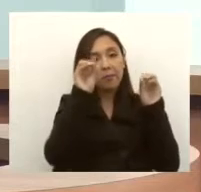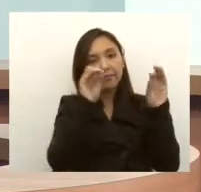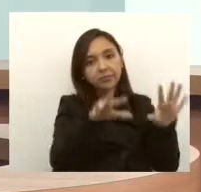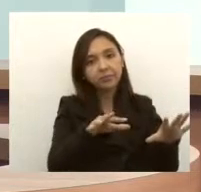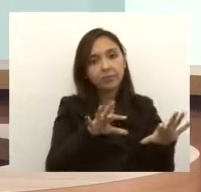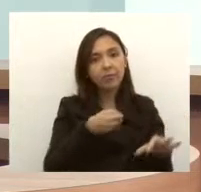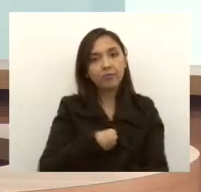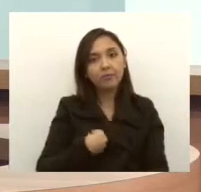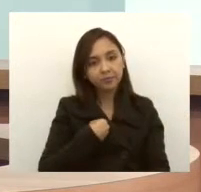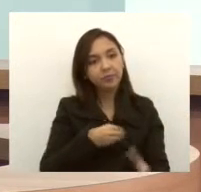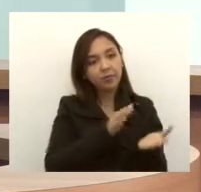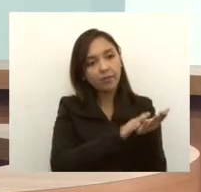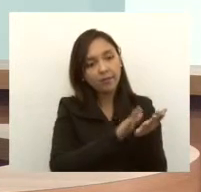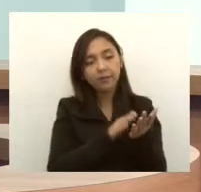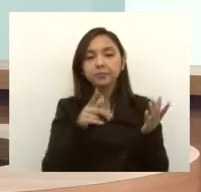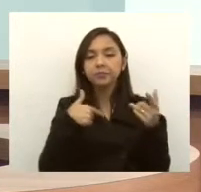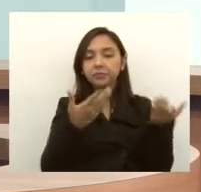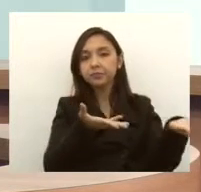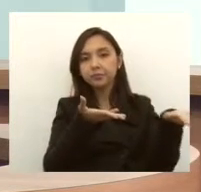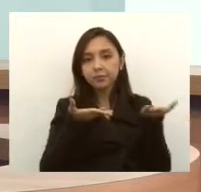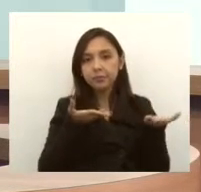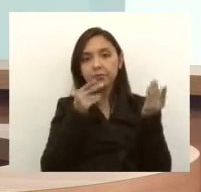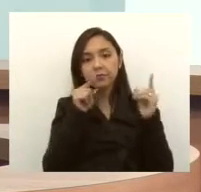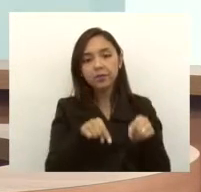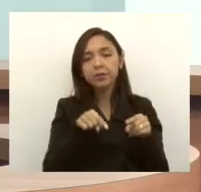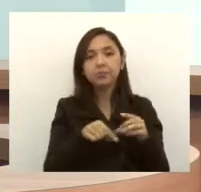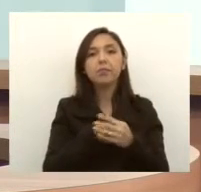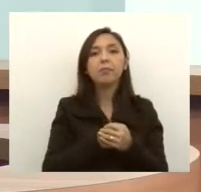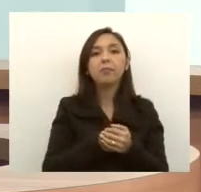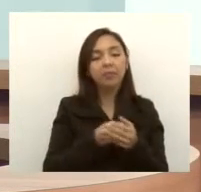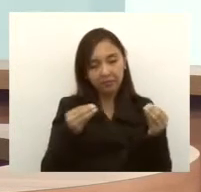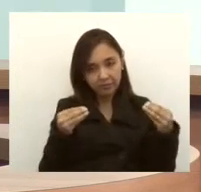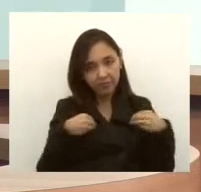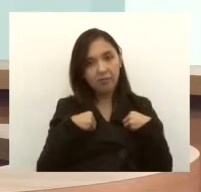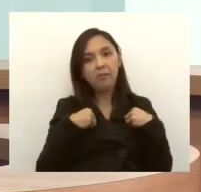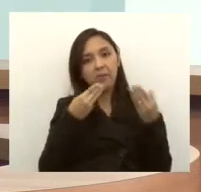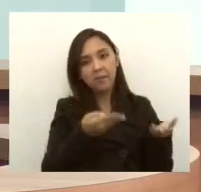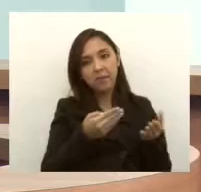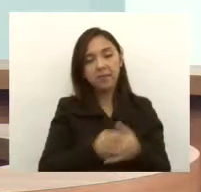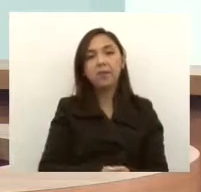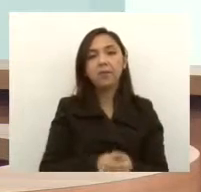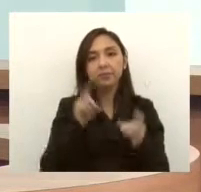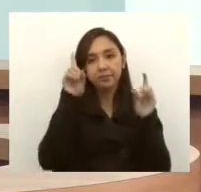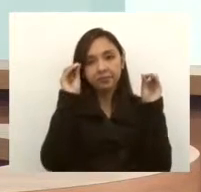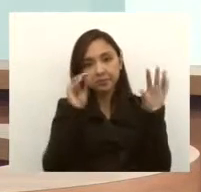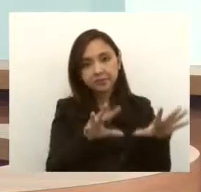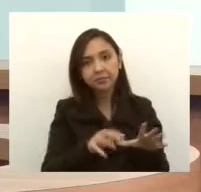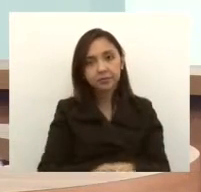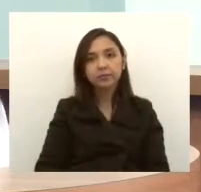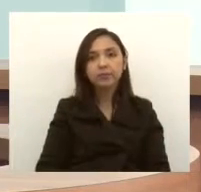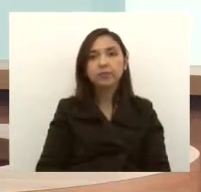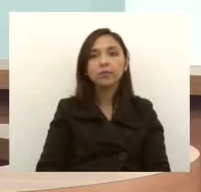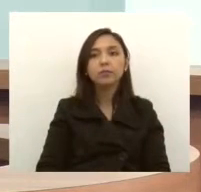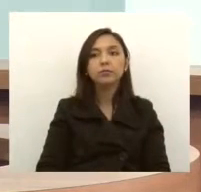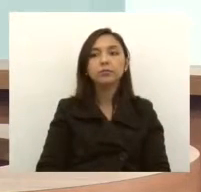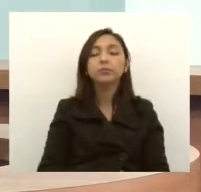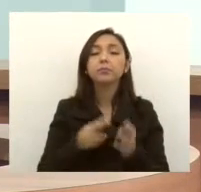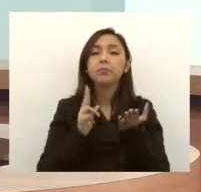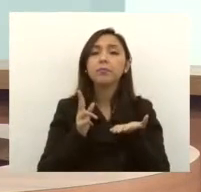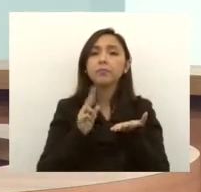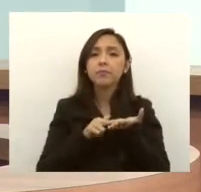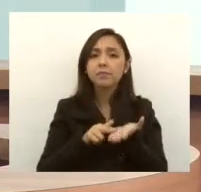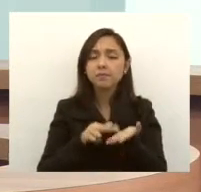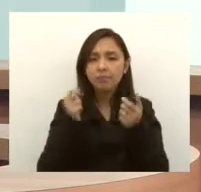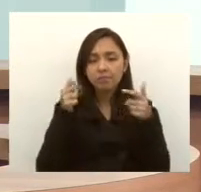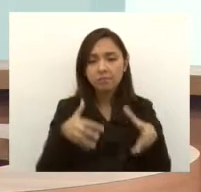sua vida, meus parabéns, seja bem-vindo e é merecido o cargo que ocupa. Deus abençoe a sua vida. Senhor presidente, mas eu